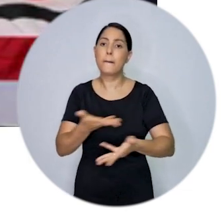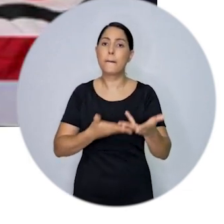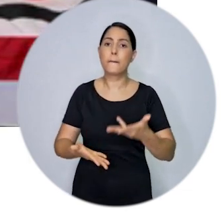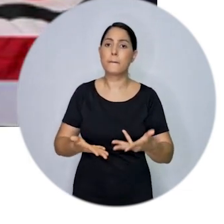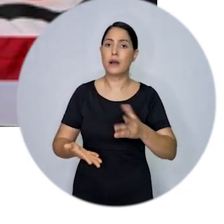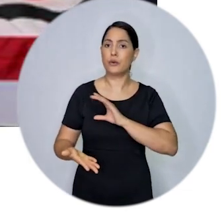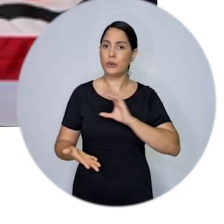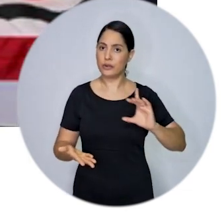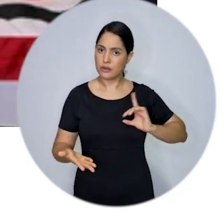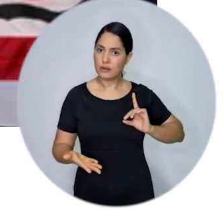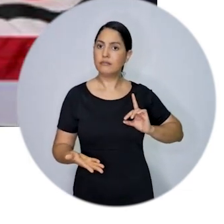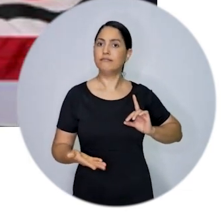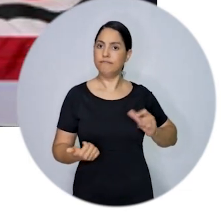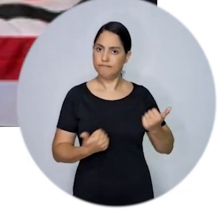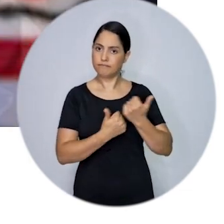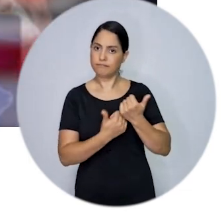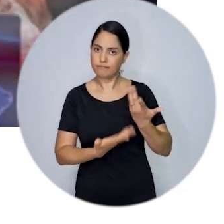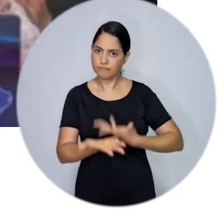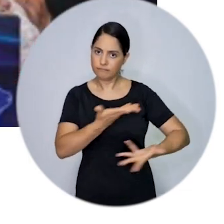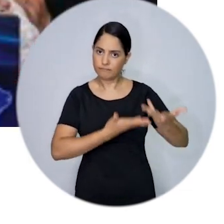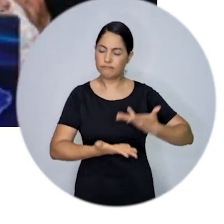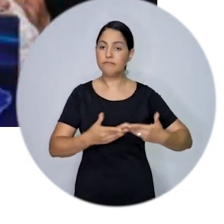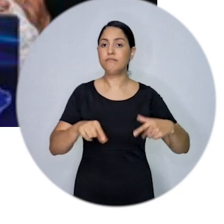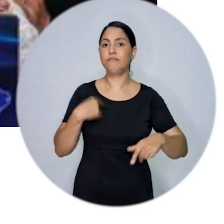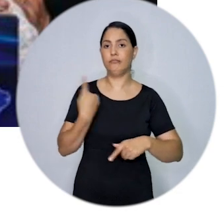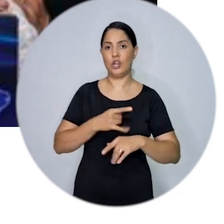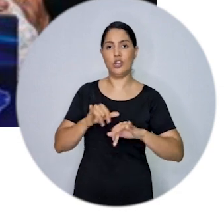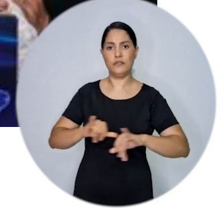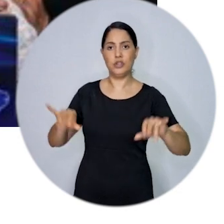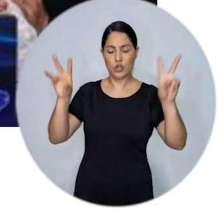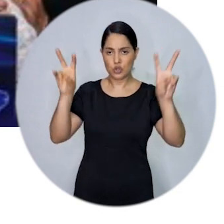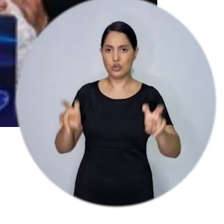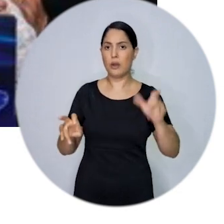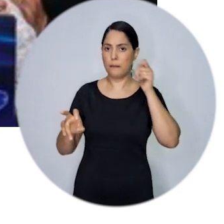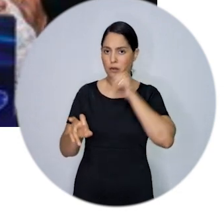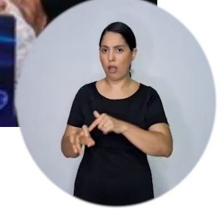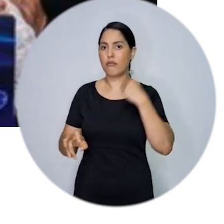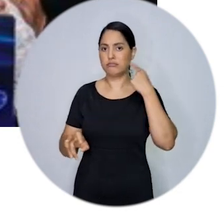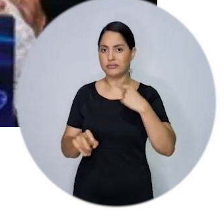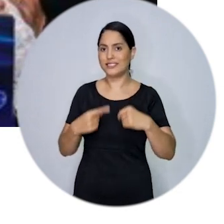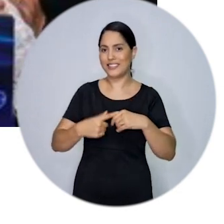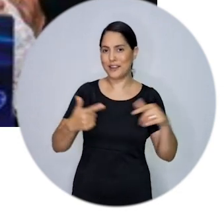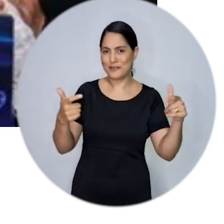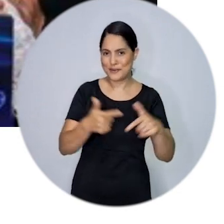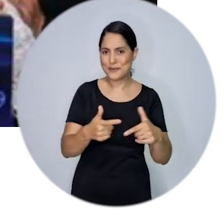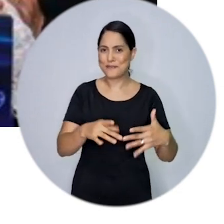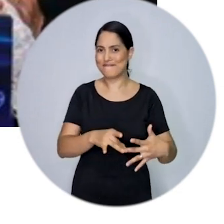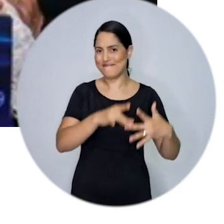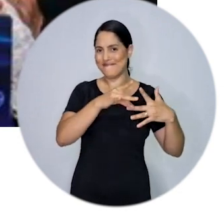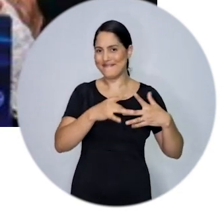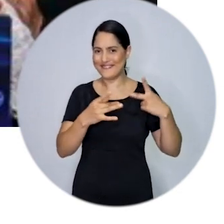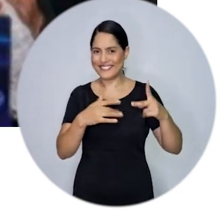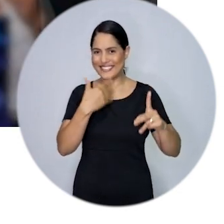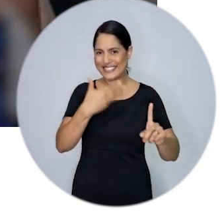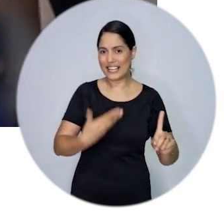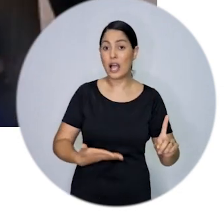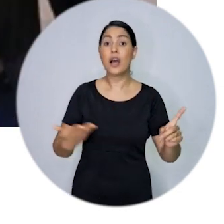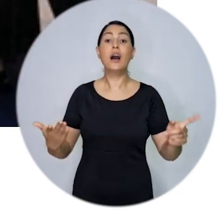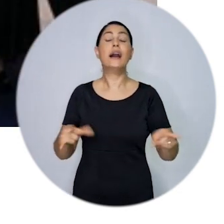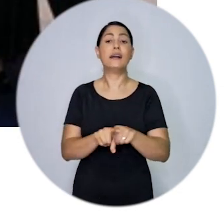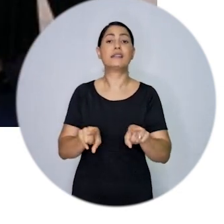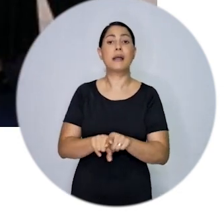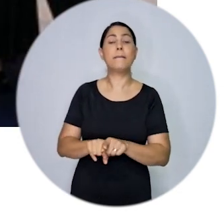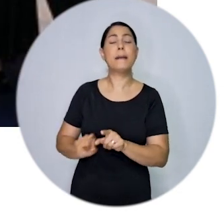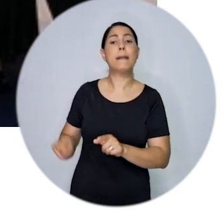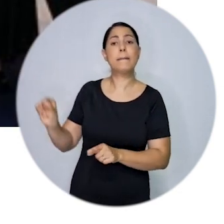com as nossas coordenadoras adjuntas, privilegiando também a mulher advogada do interior, além de que nós prestamos a